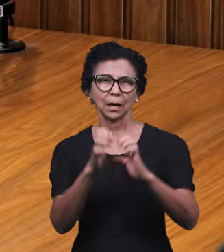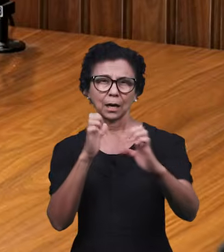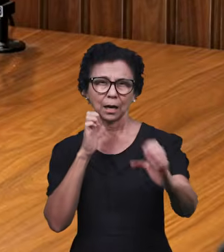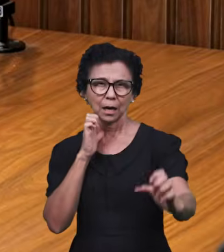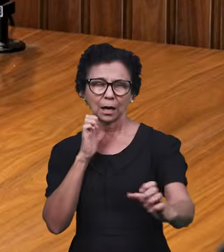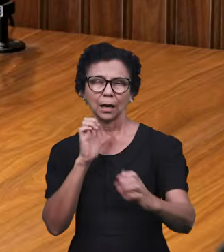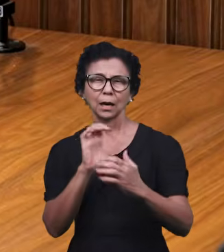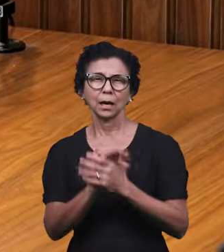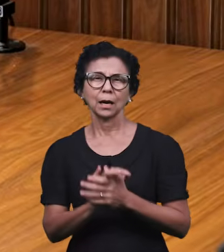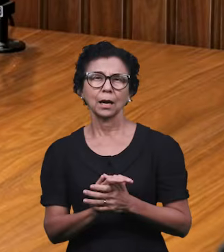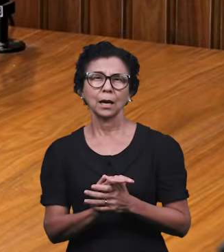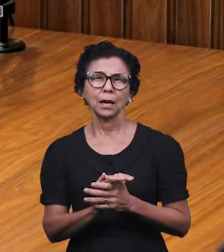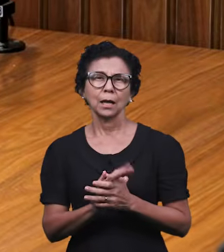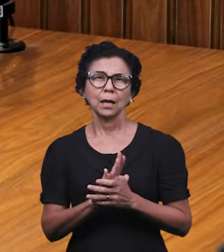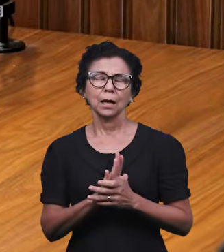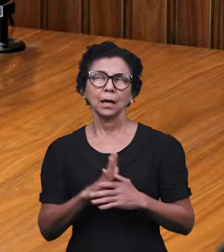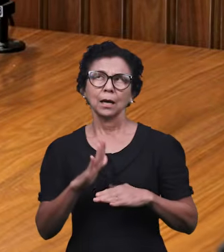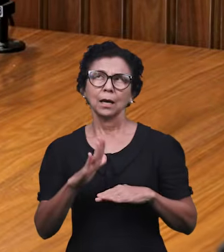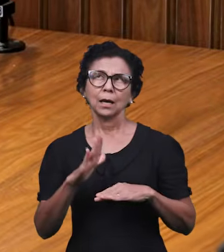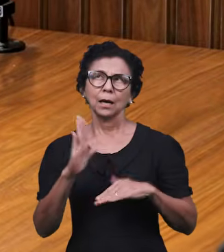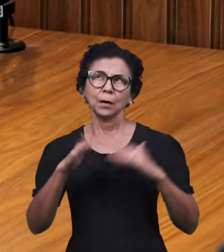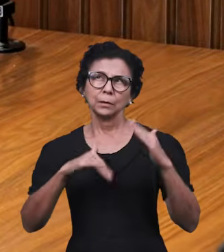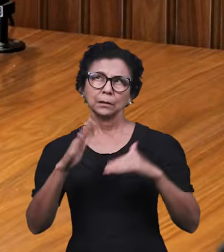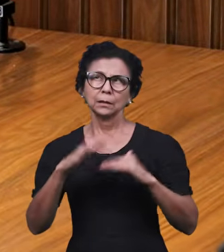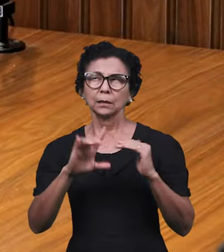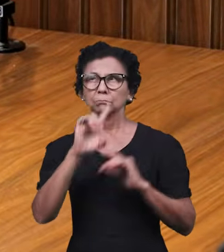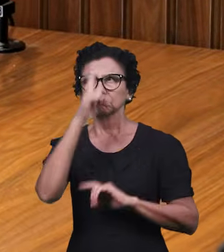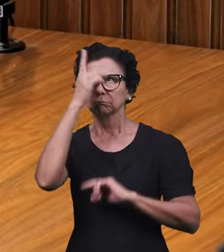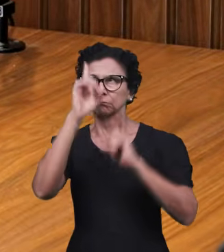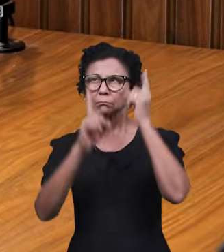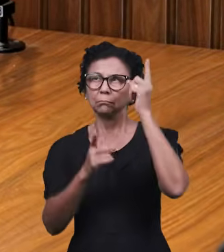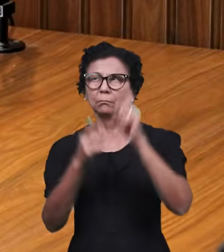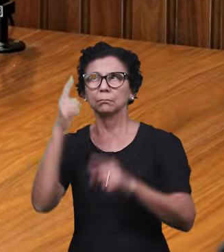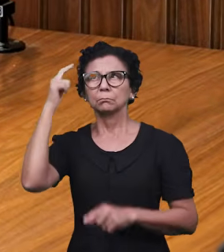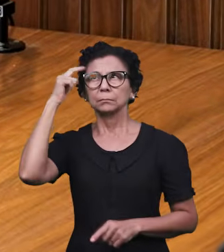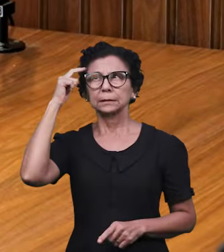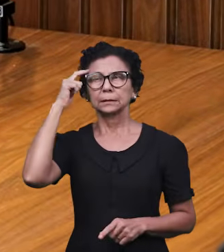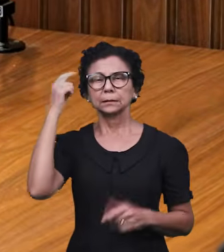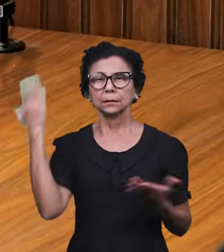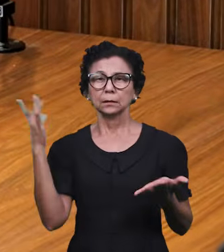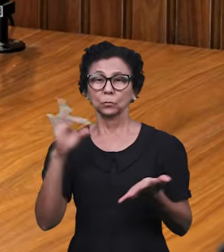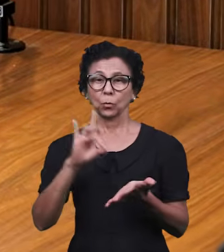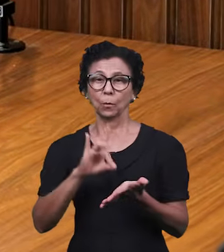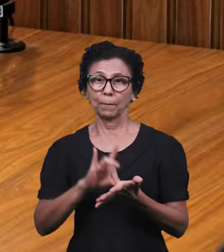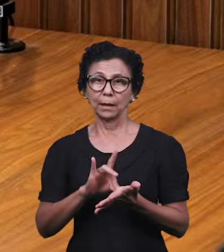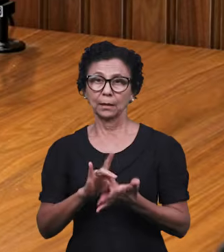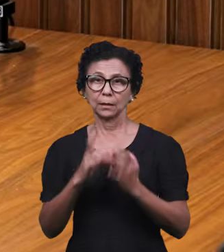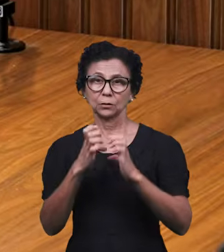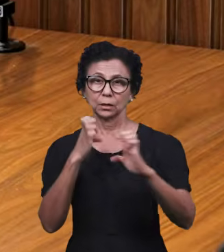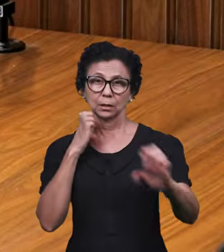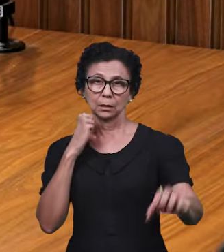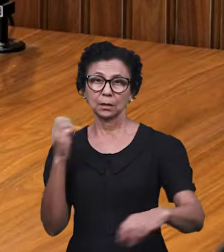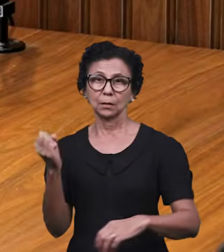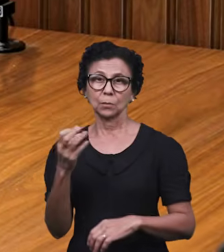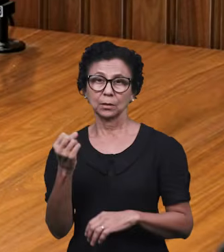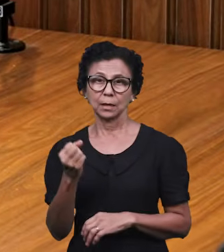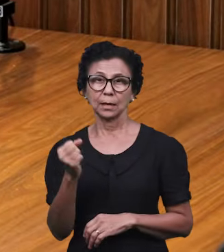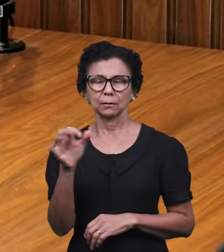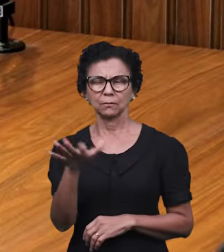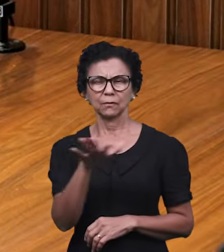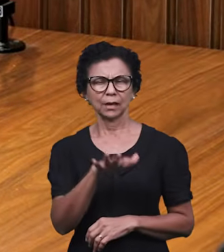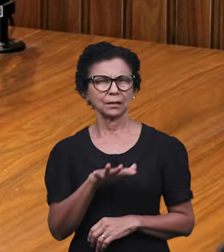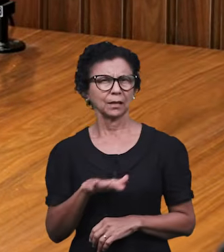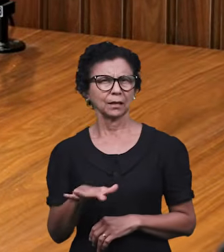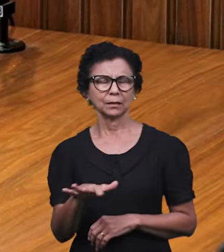de trazer, de pensar. Nós sabemos que a engenharia hoje moderna, ela tem vários campos, não só a parte